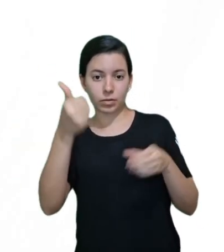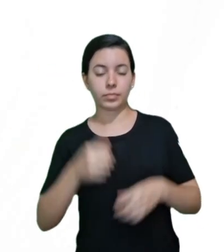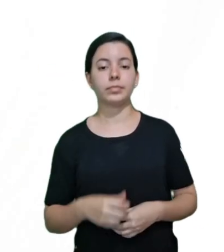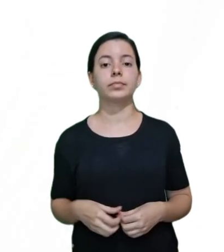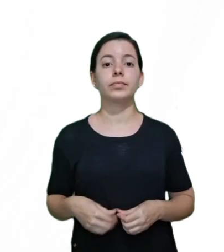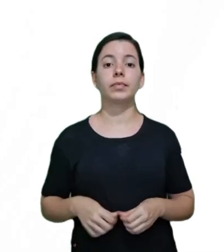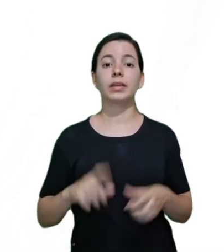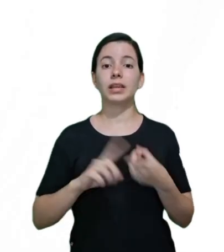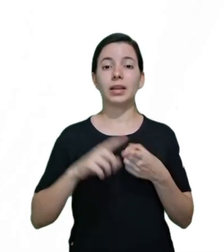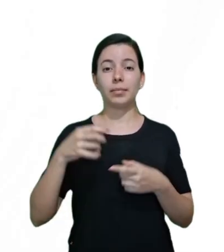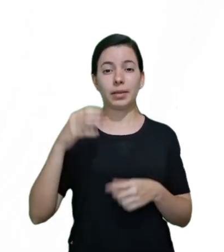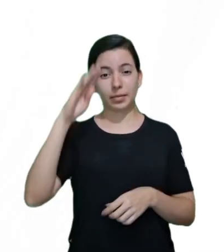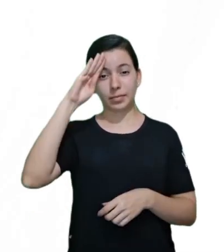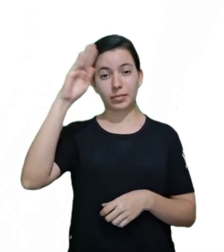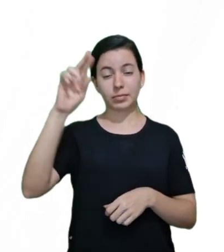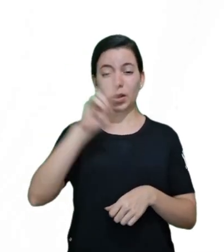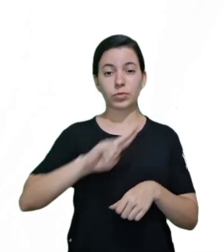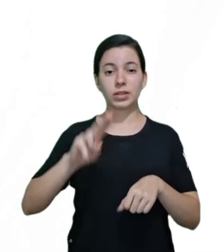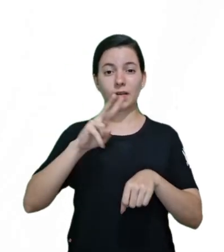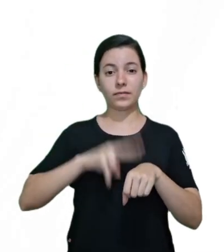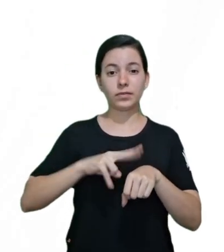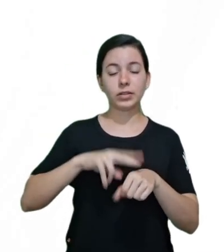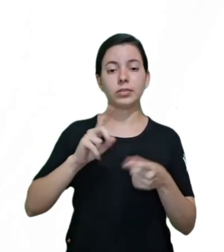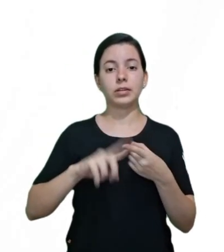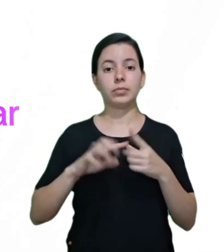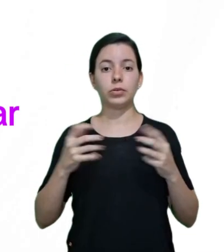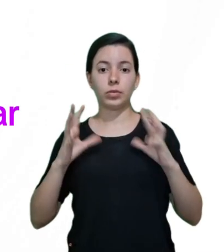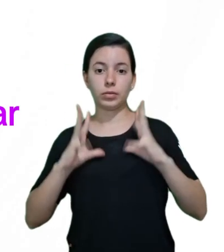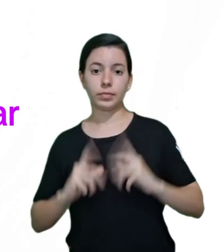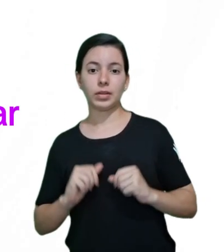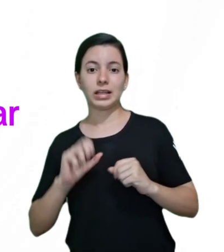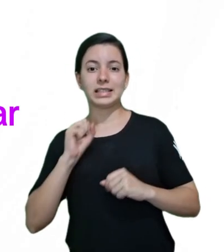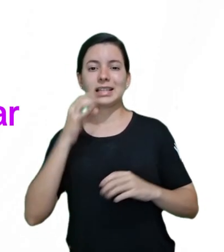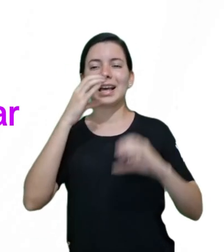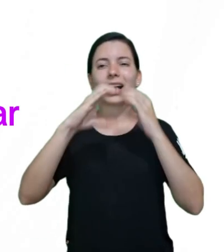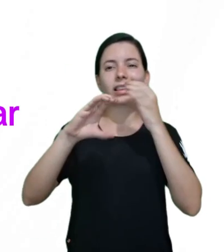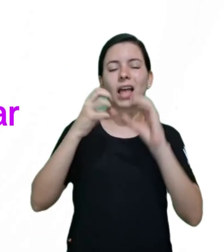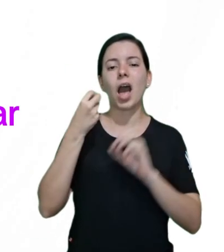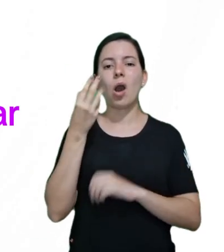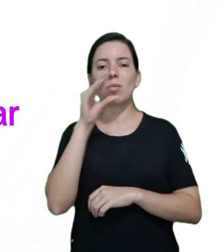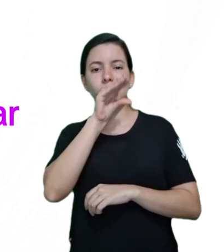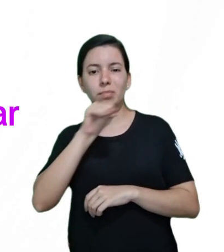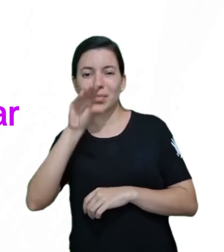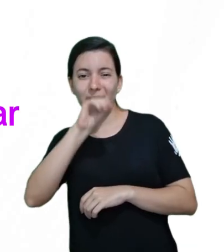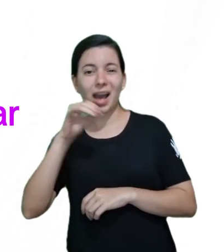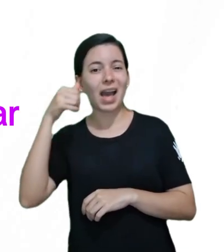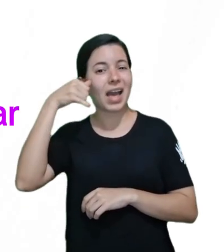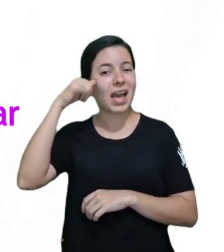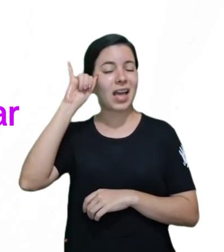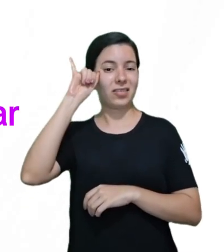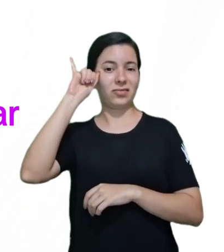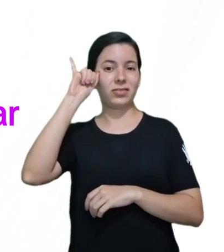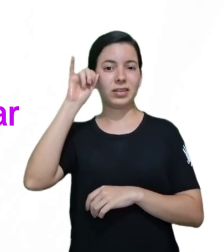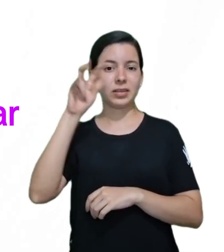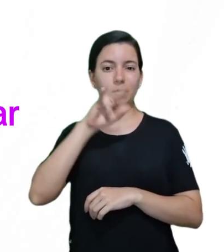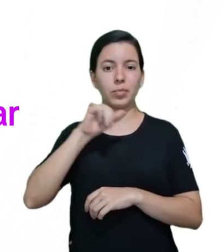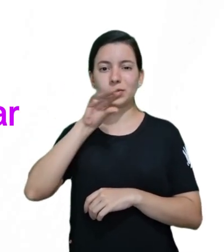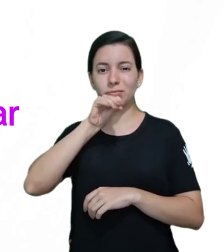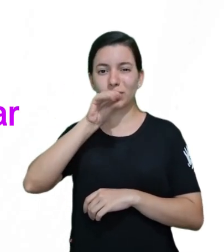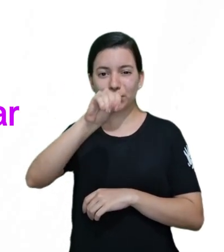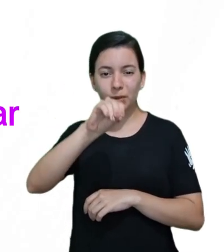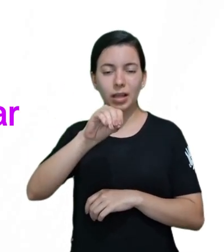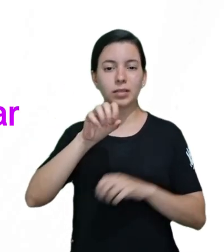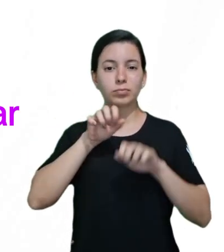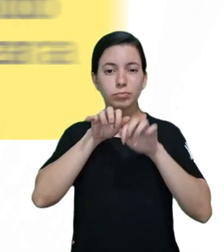apenas vidraria e outros equipamentos esterilizados. Tenha cuidado para não falar, cantar ou assobiar enquanto estiver realizando